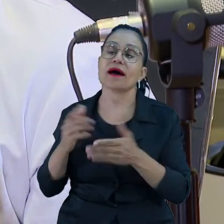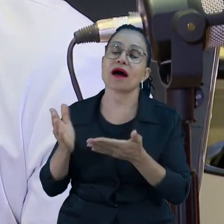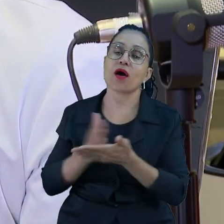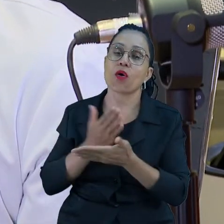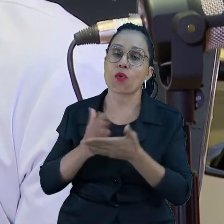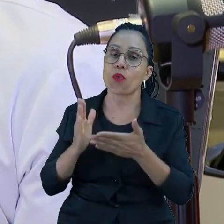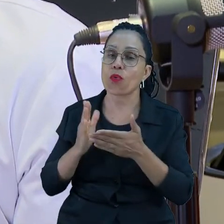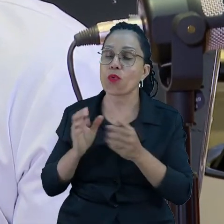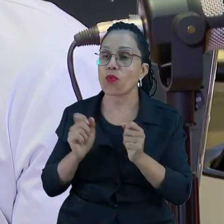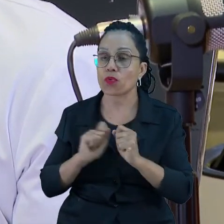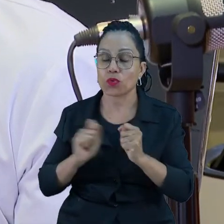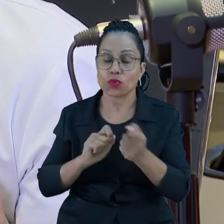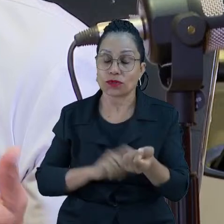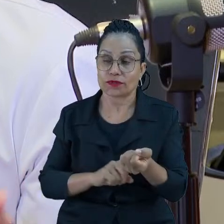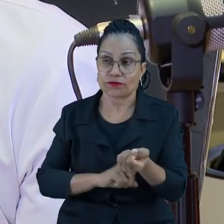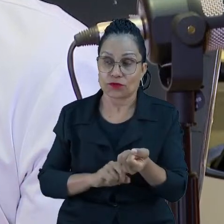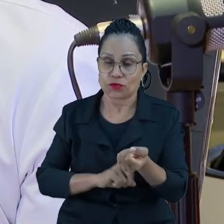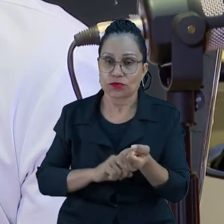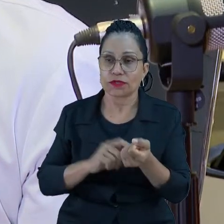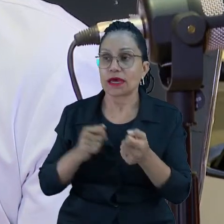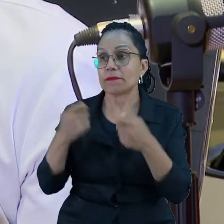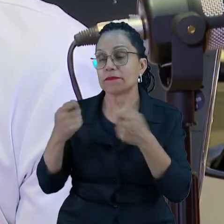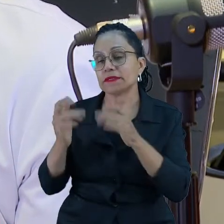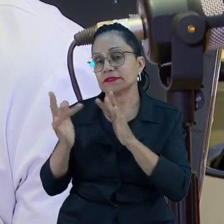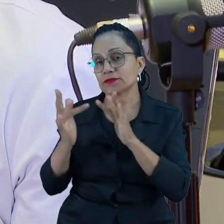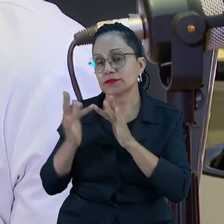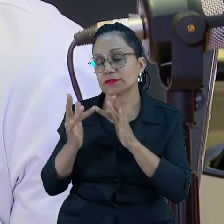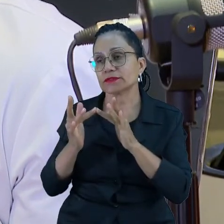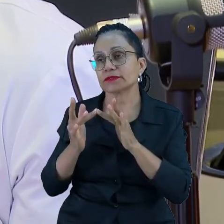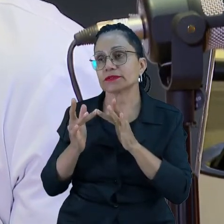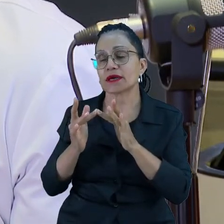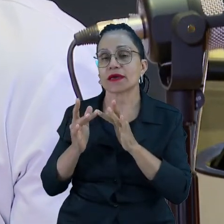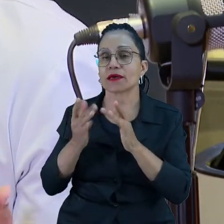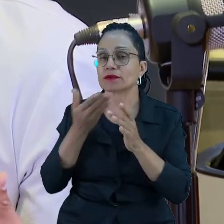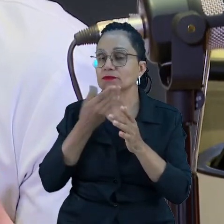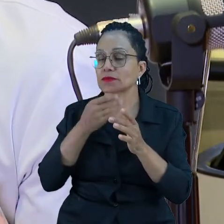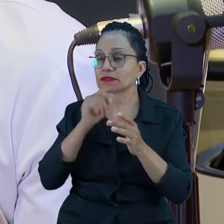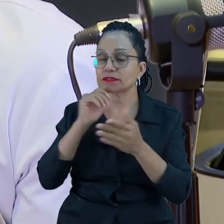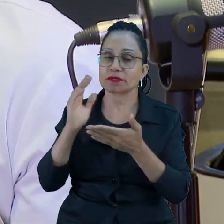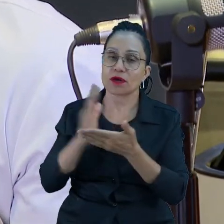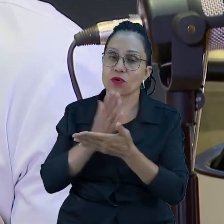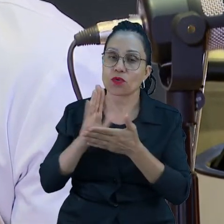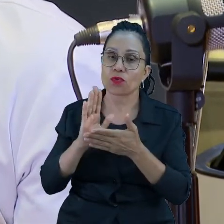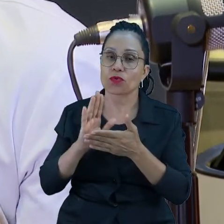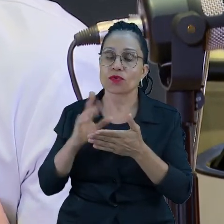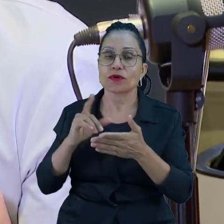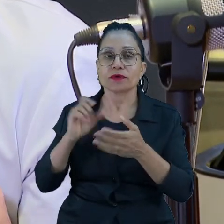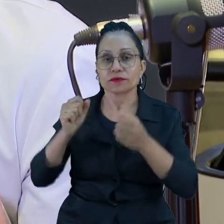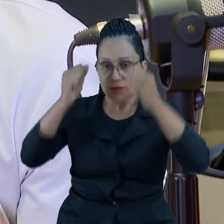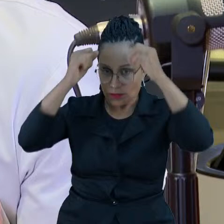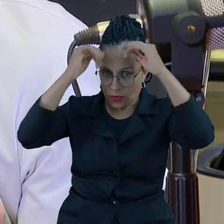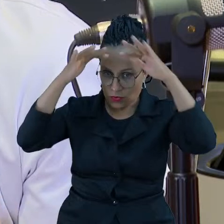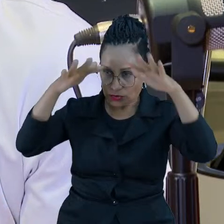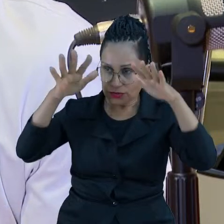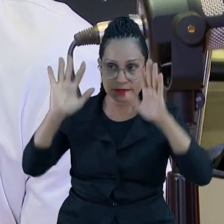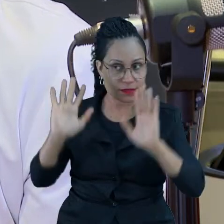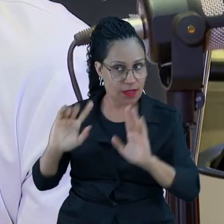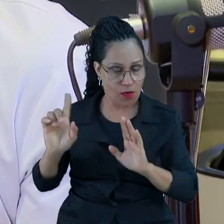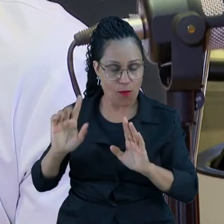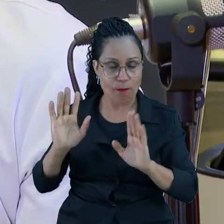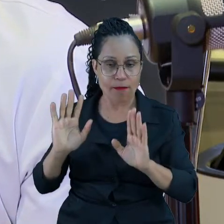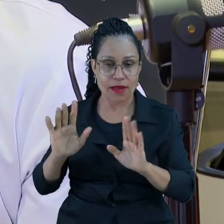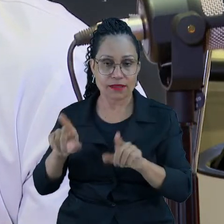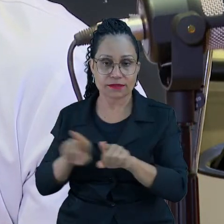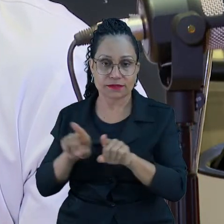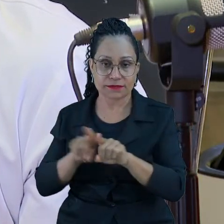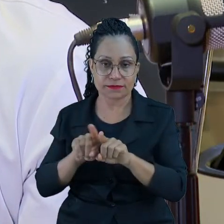tem que conectar os pais. E algumas ações que elas são treinadas para isso. Não só porque a gente tem um filho autista, mas porque